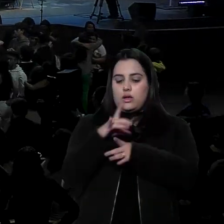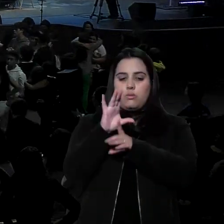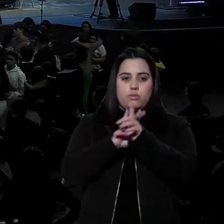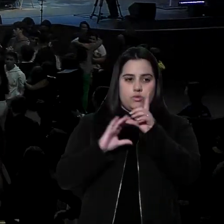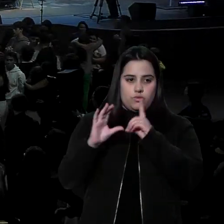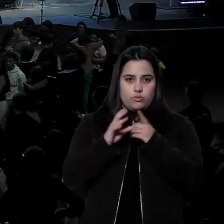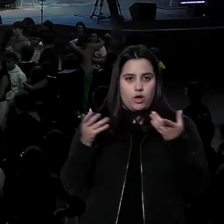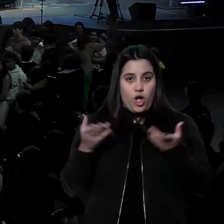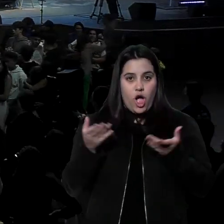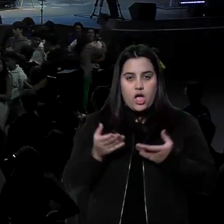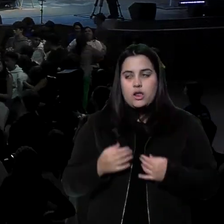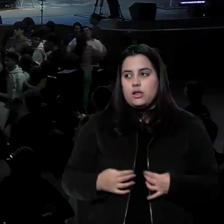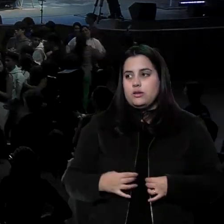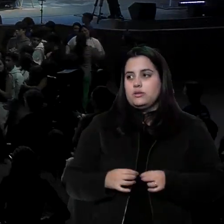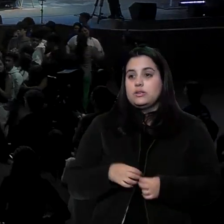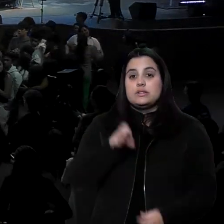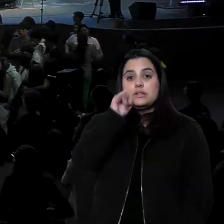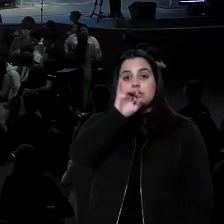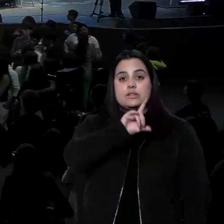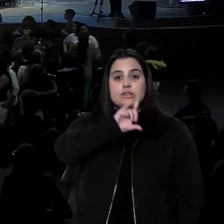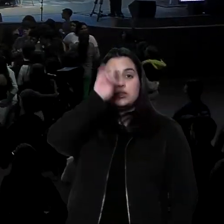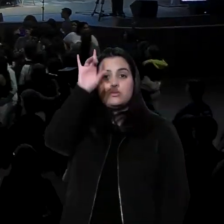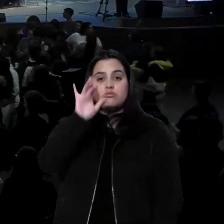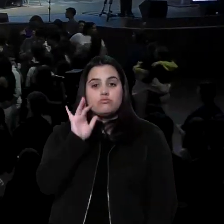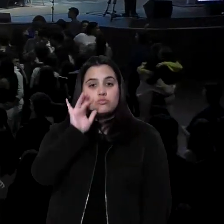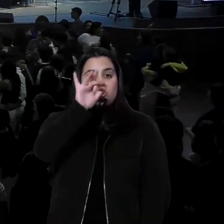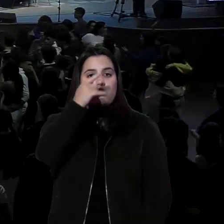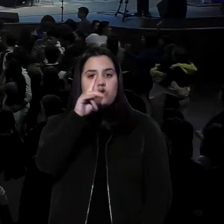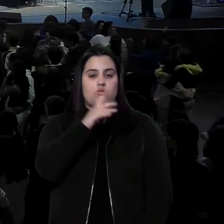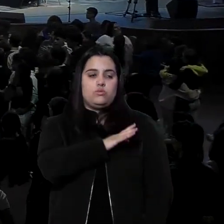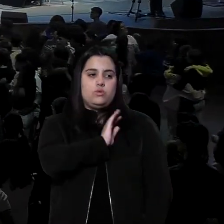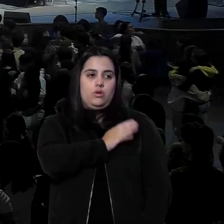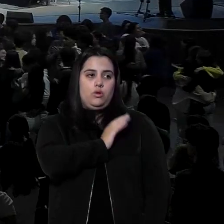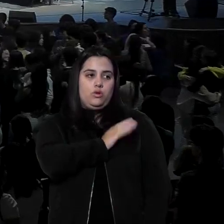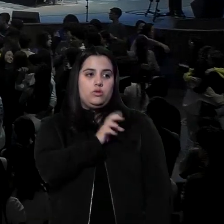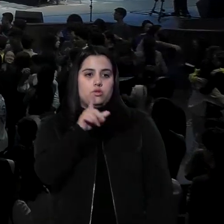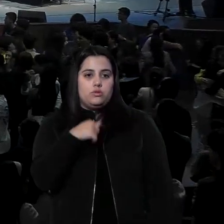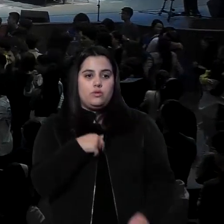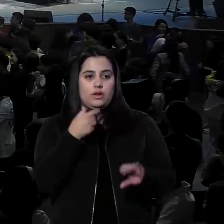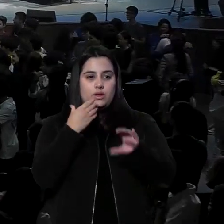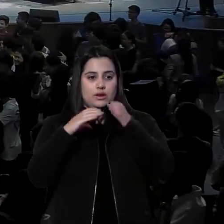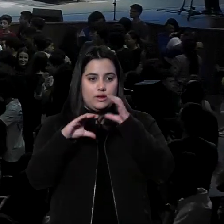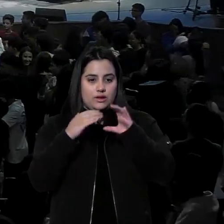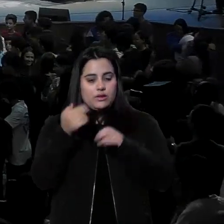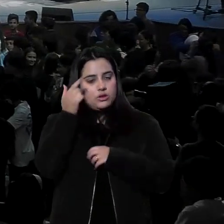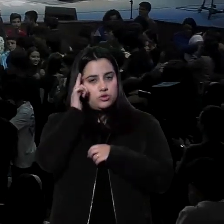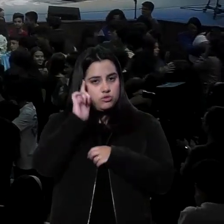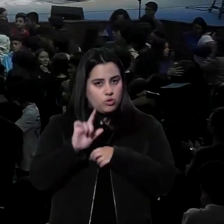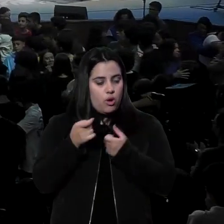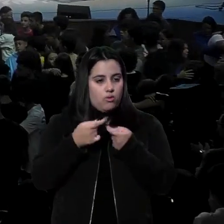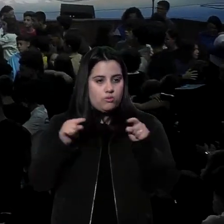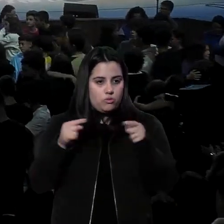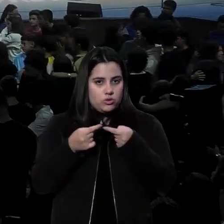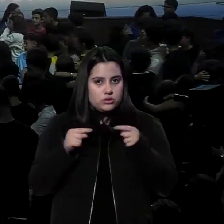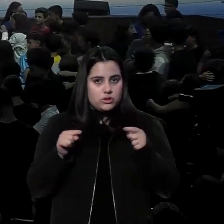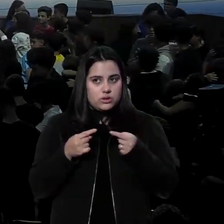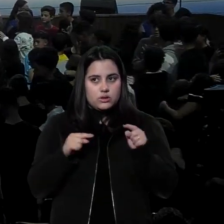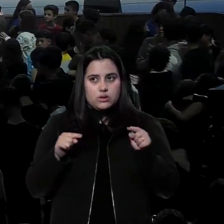culto. Se Deus tocou o seu coração, nós vamos cantar Quebra o Silêncio novamente.